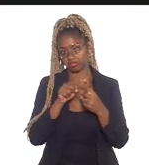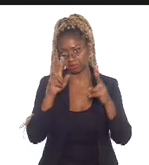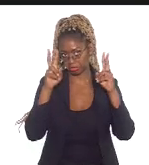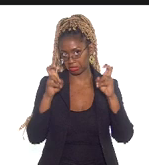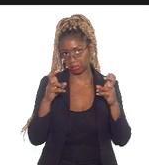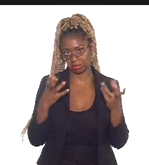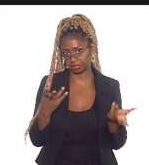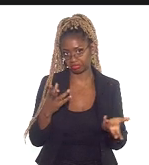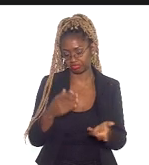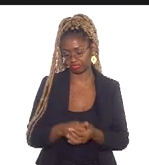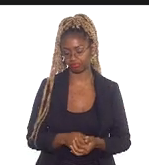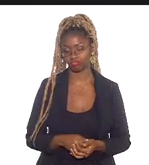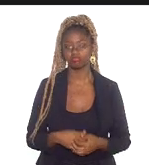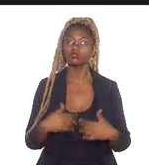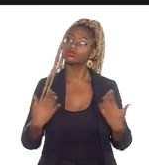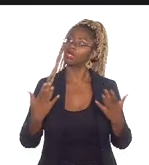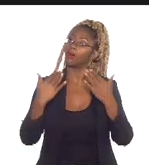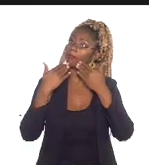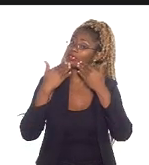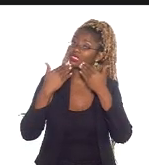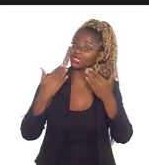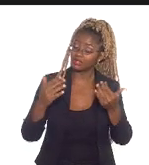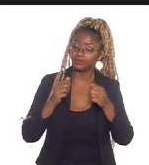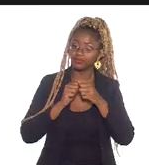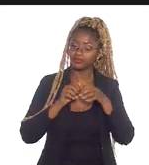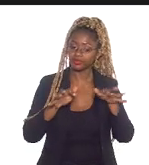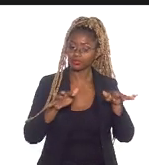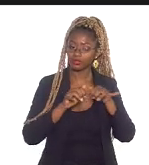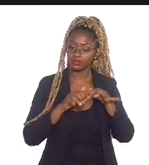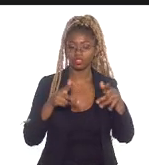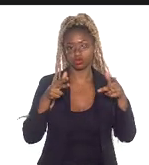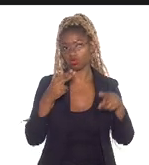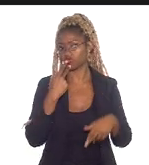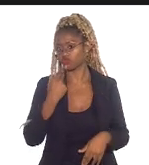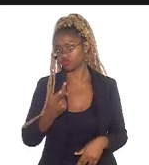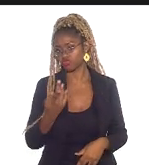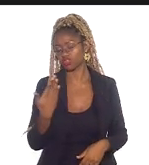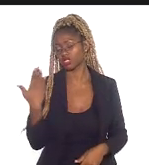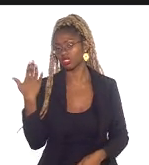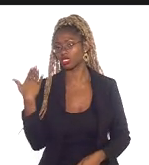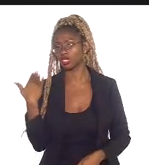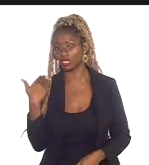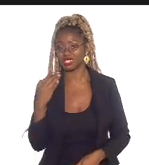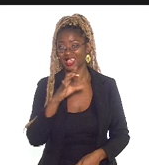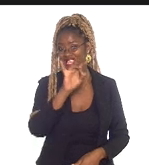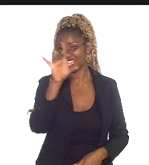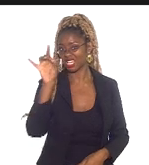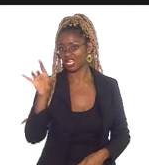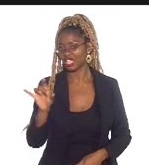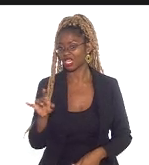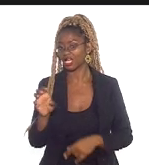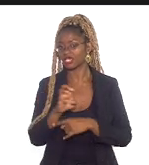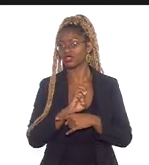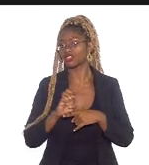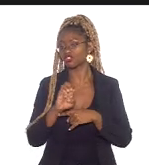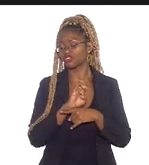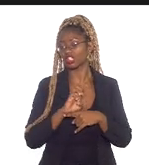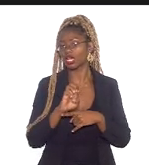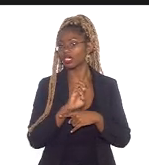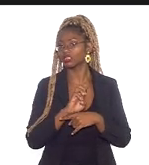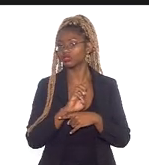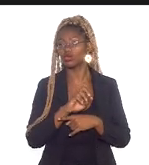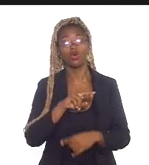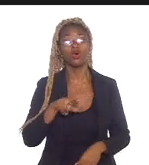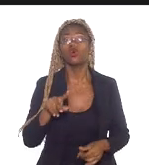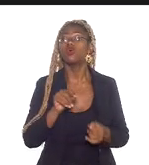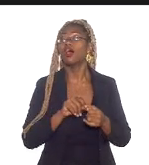A apresentação da distribuição, como eu falei, por Estado, ela sequer é feita